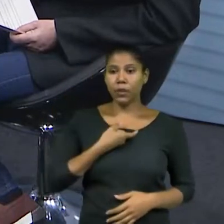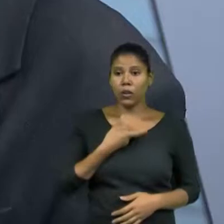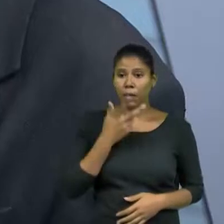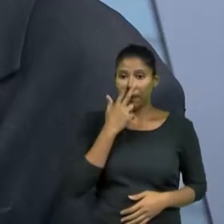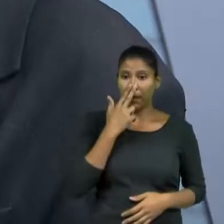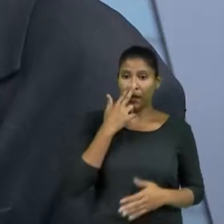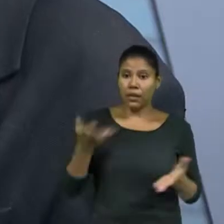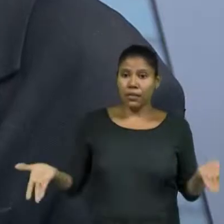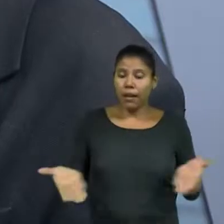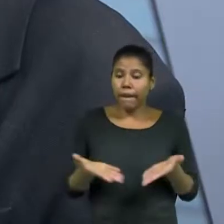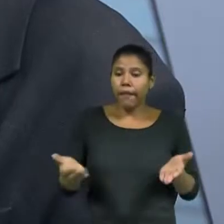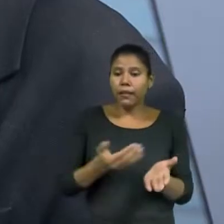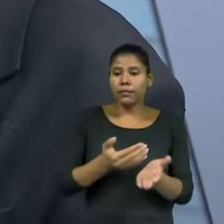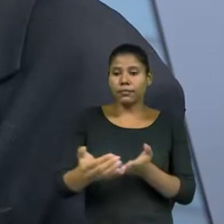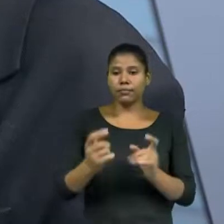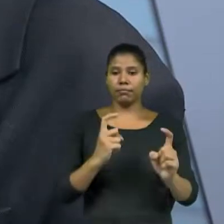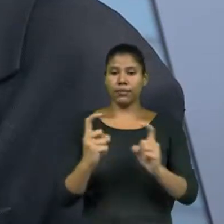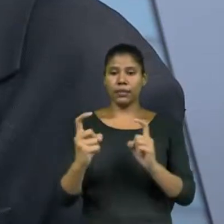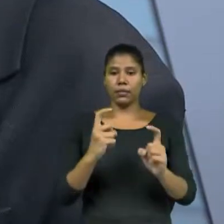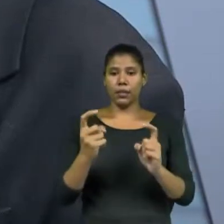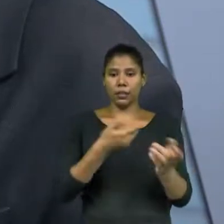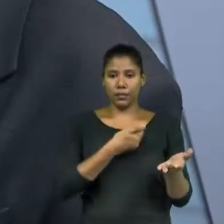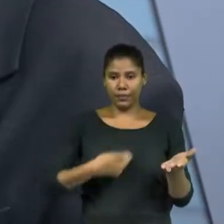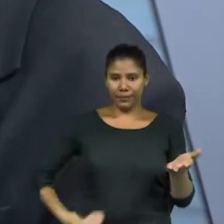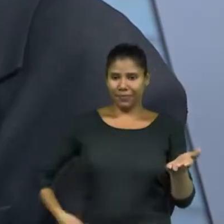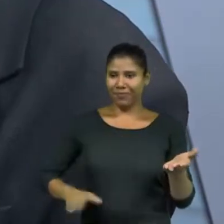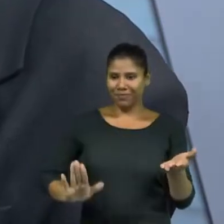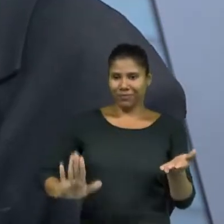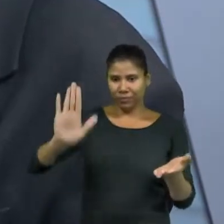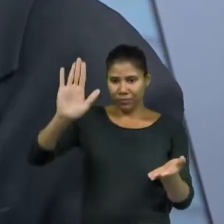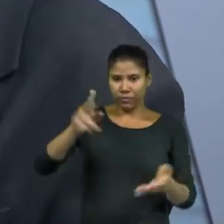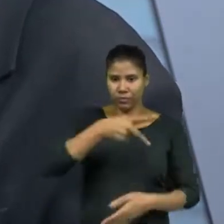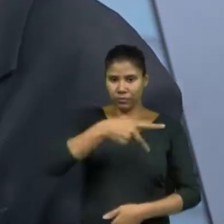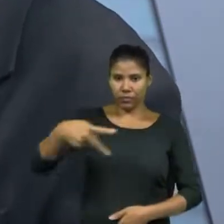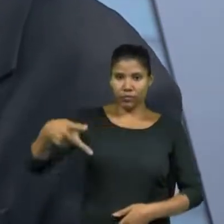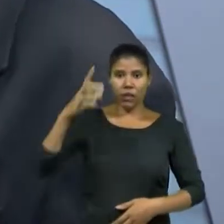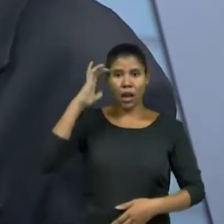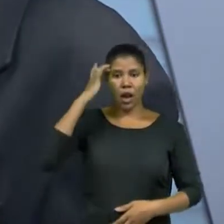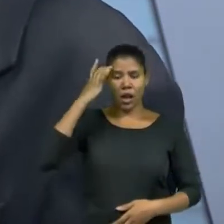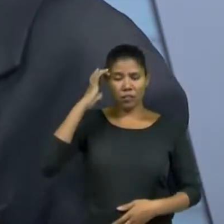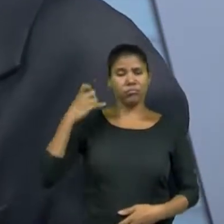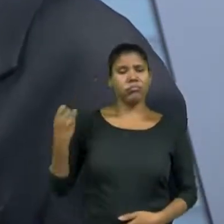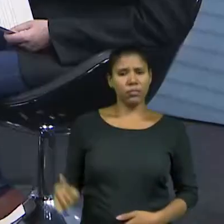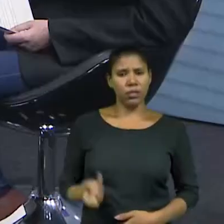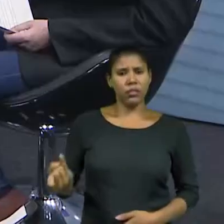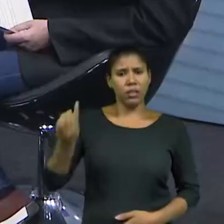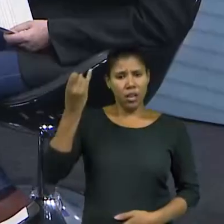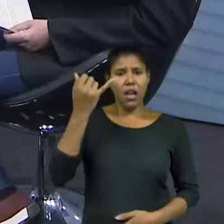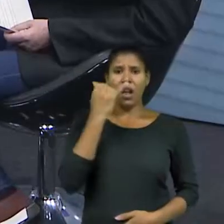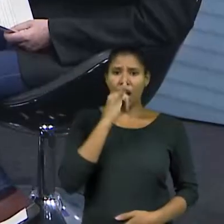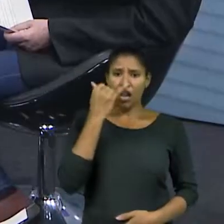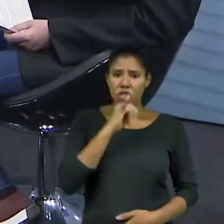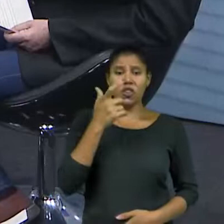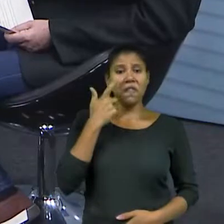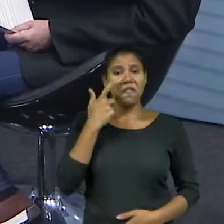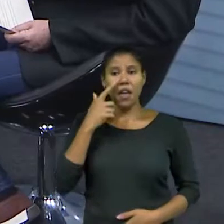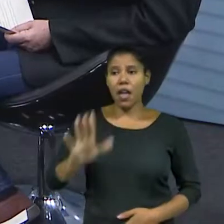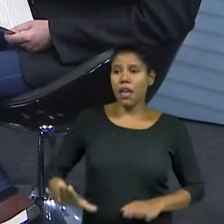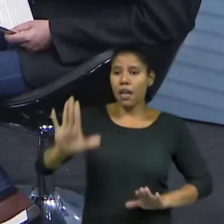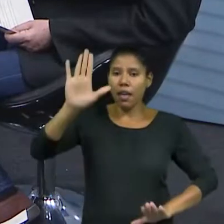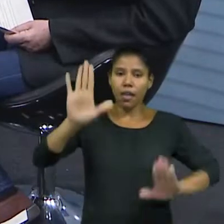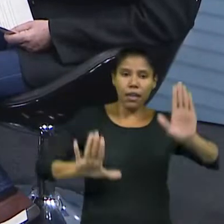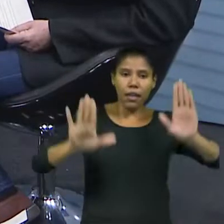processo de debate, né, presidencial, e eu acho que esse assunto, energia, é fundamental para a gente ter a visão